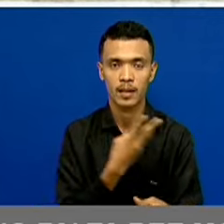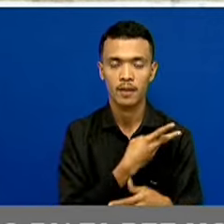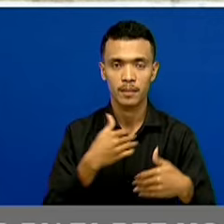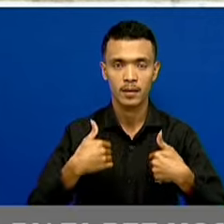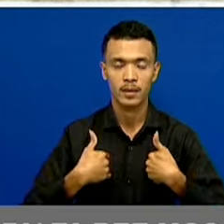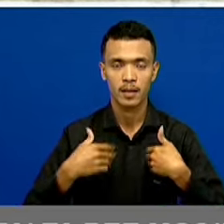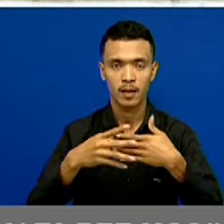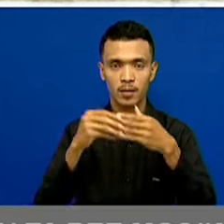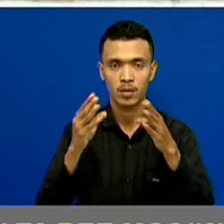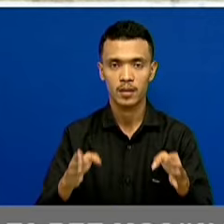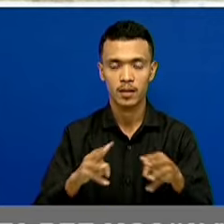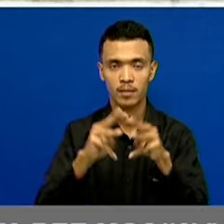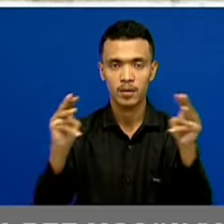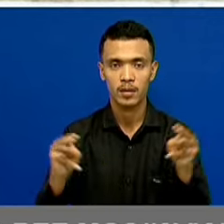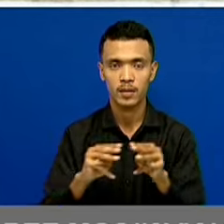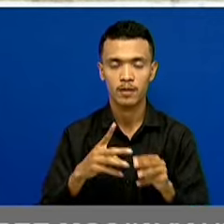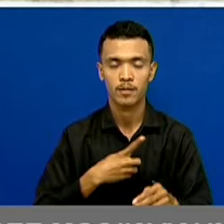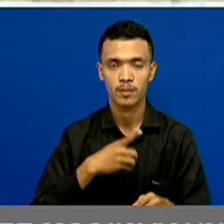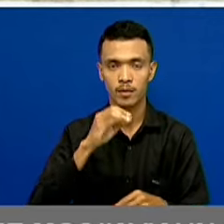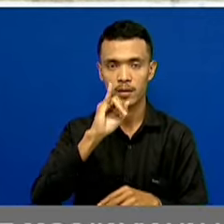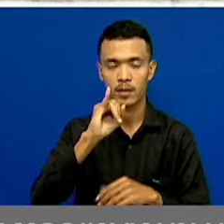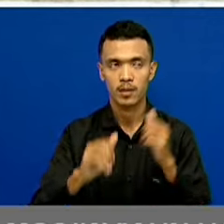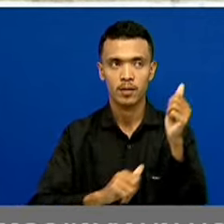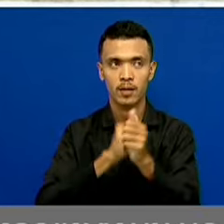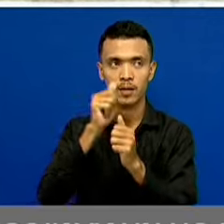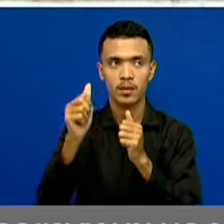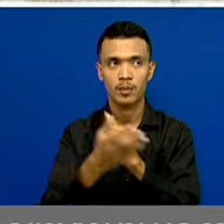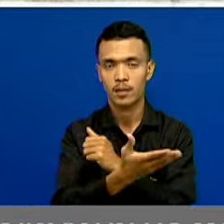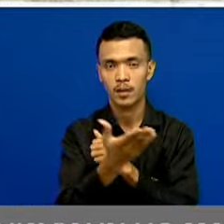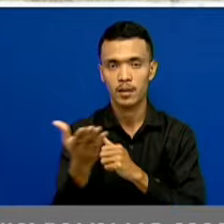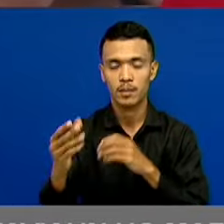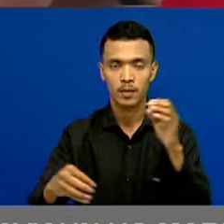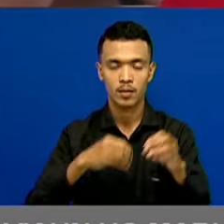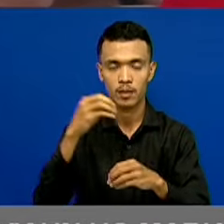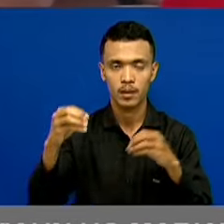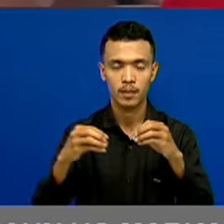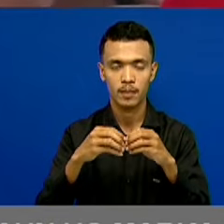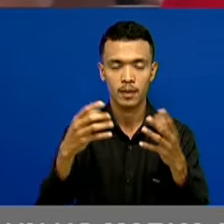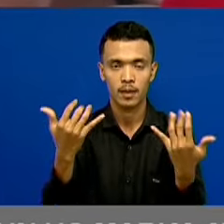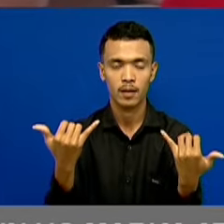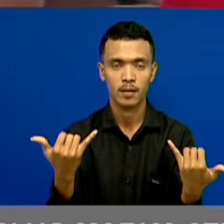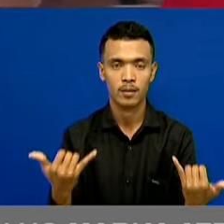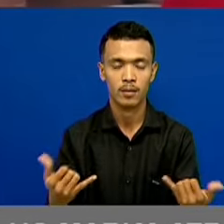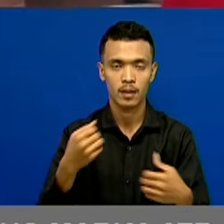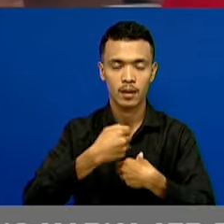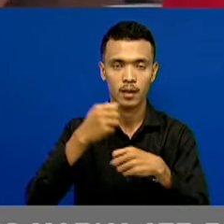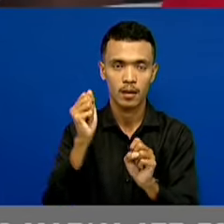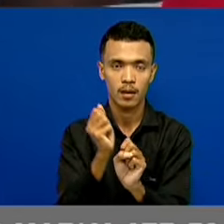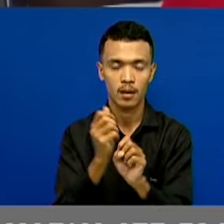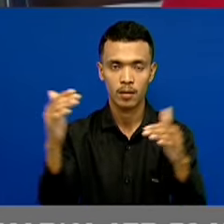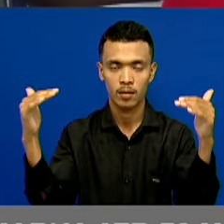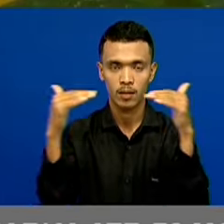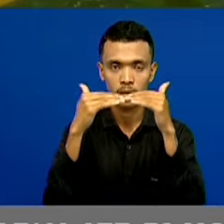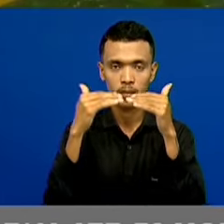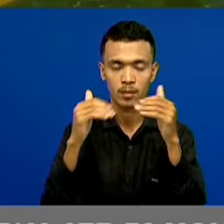autoridade municipio dili. Ho di relata bai tebot sera hotu konaba dadaung ne autoridade municipio dili halao konferensia